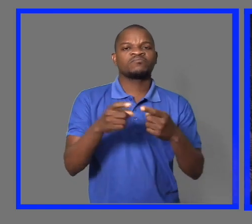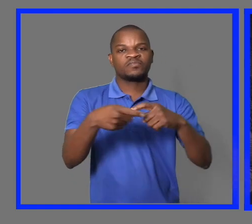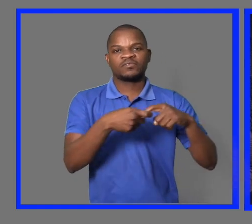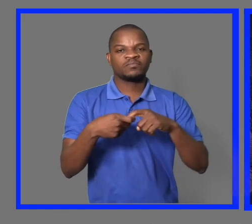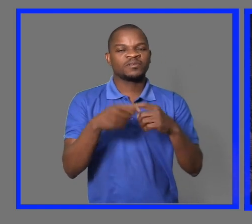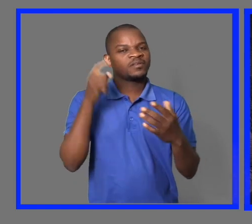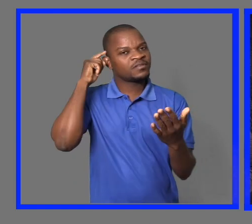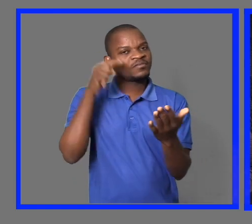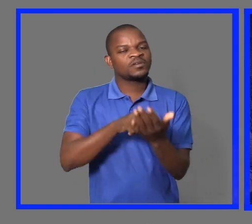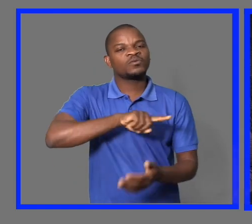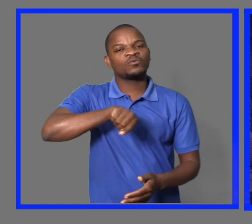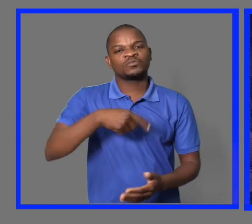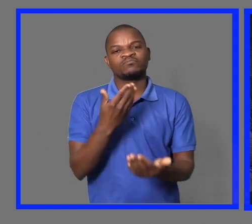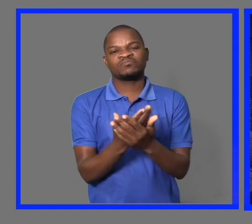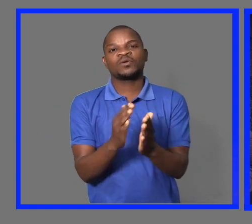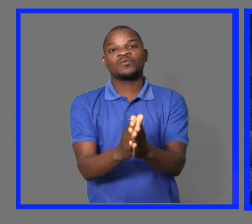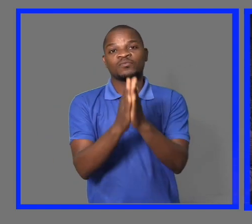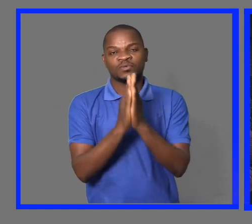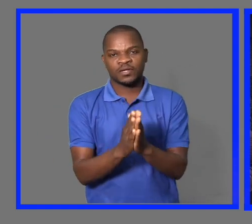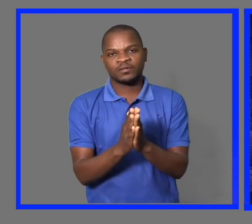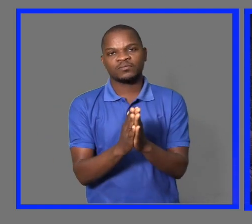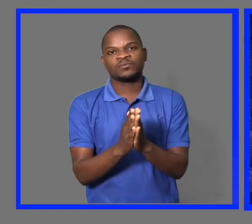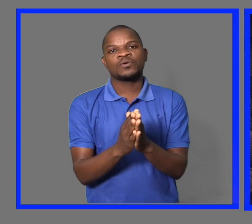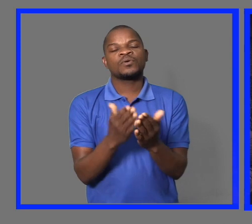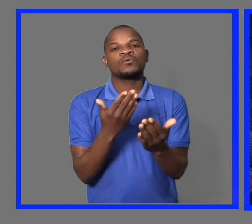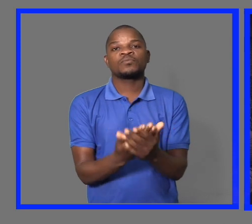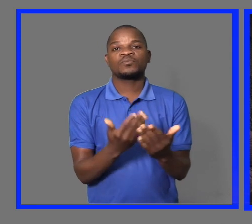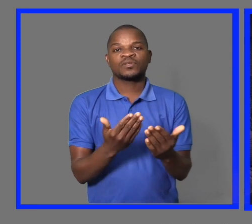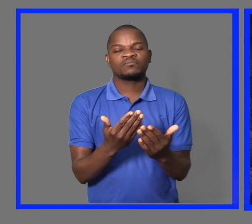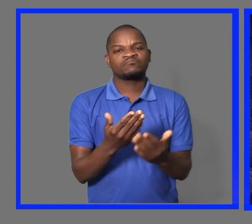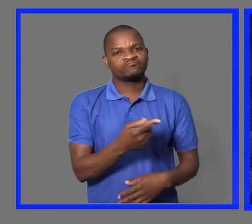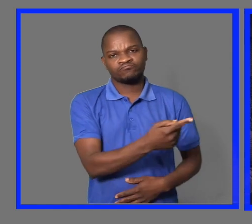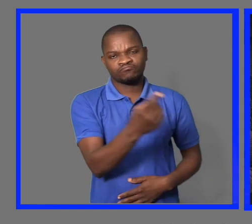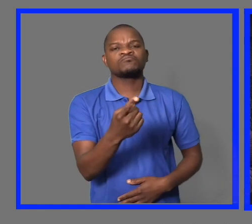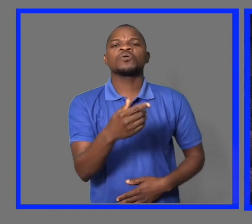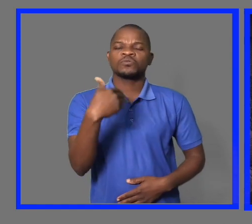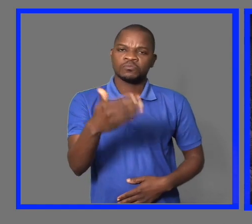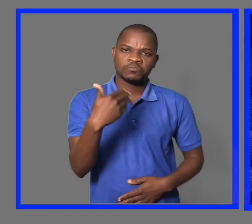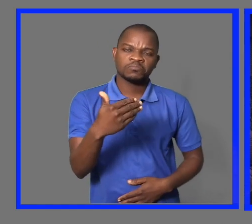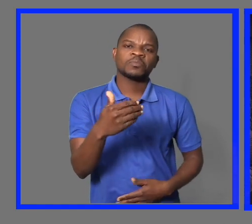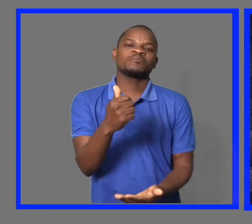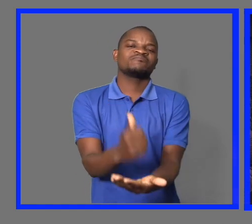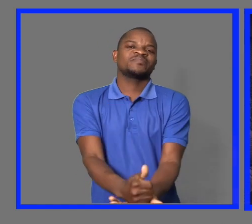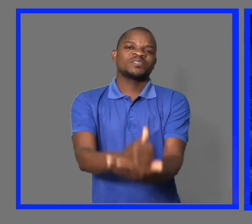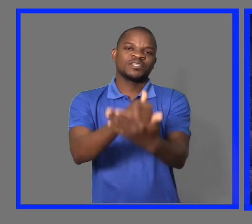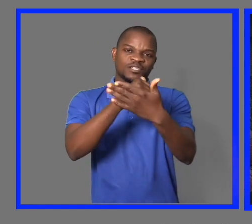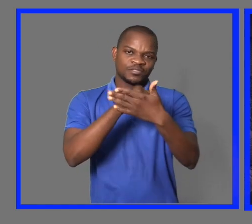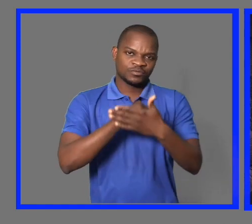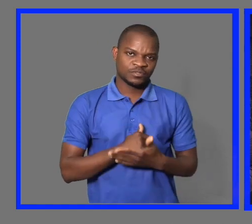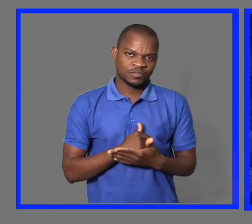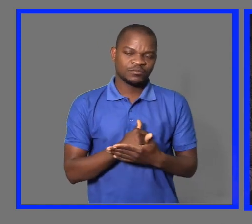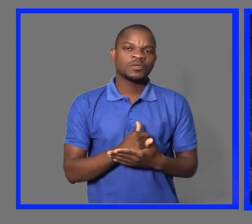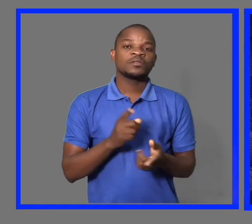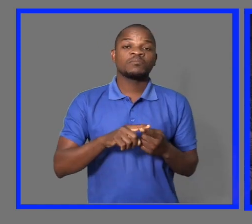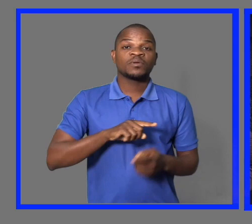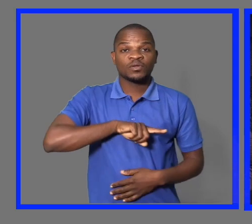é gratificante e é muito bom. Então, só temos de agradecer-vos por terem-nos em mente, por terem-nos